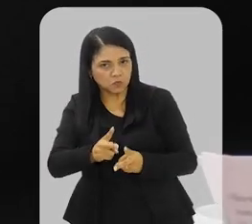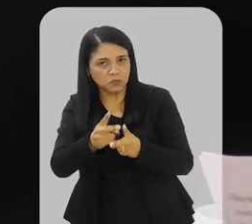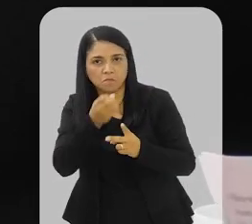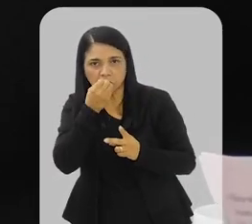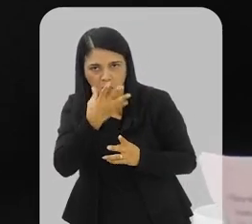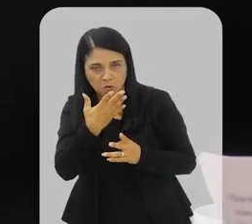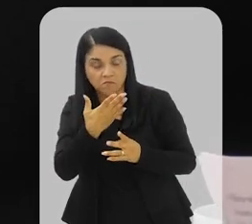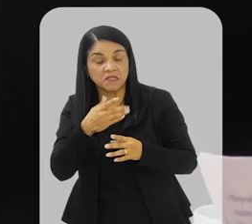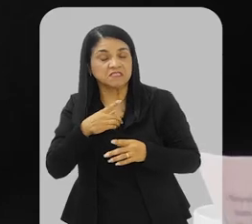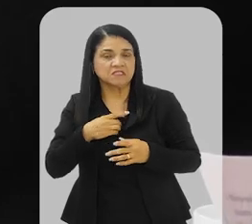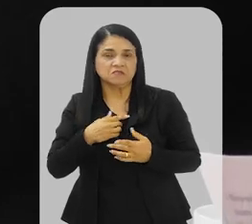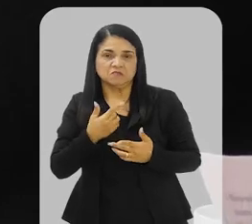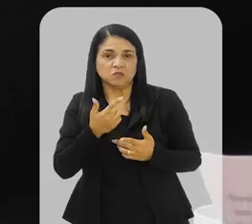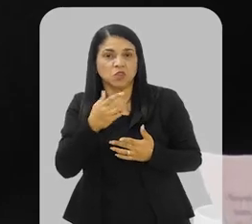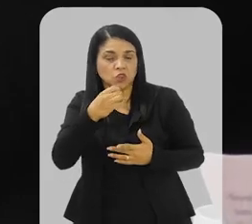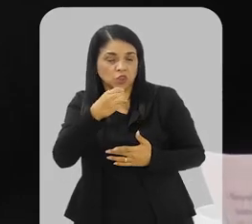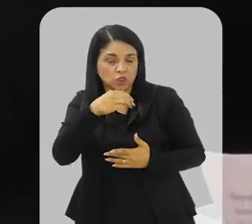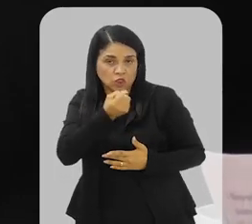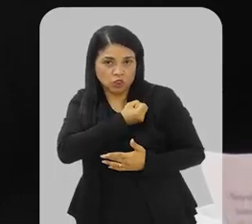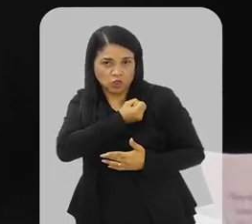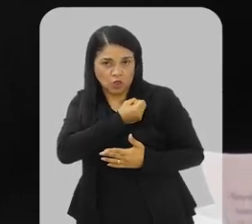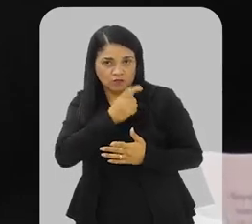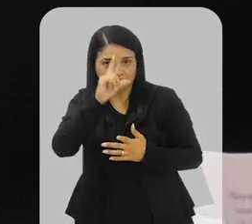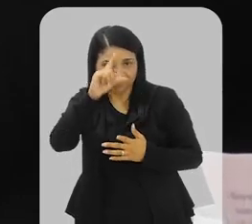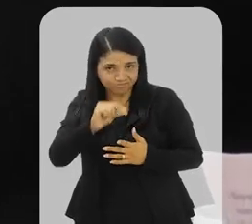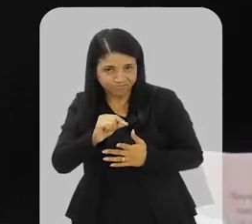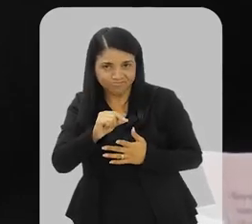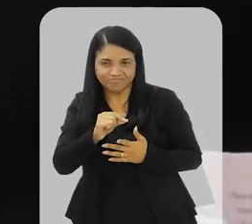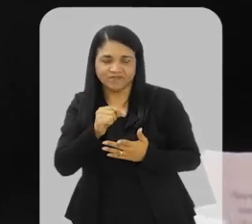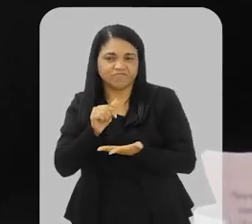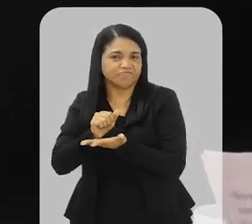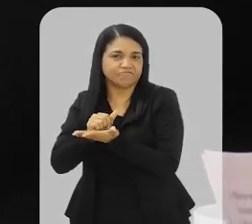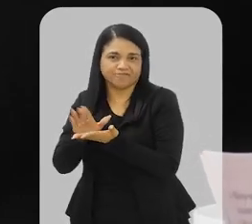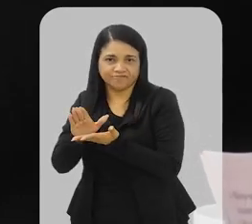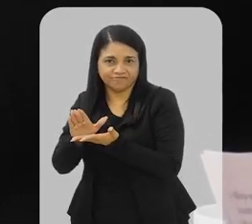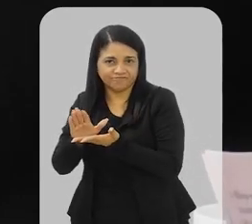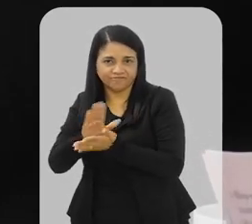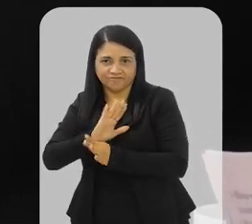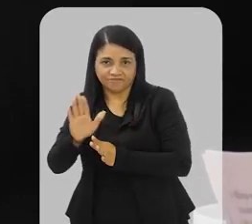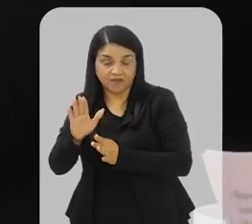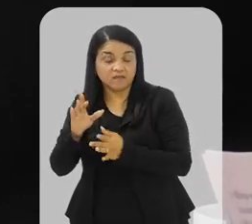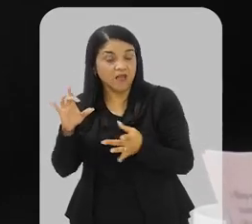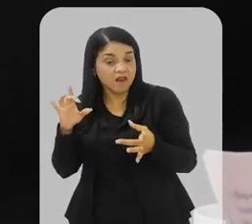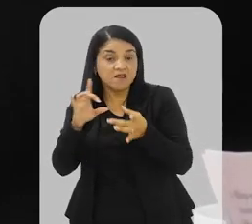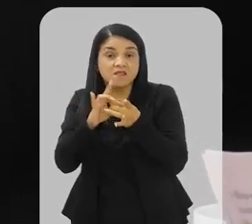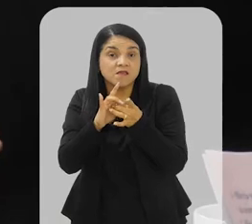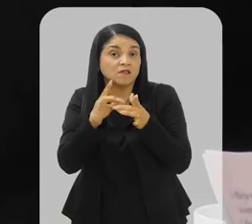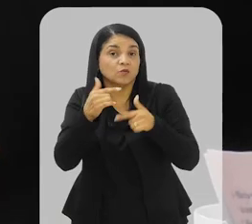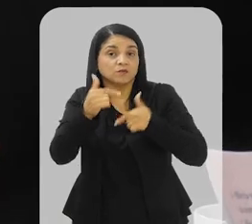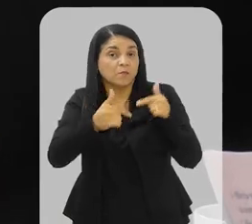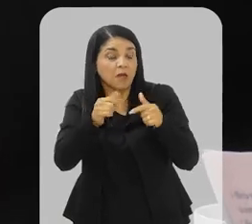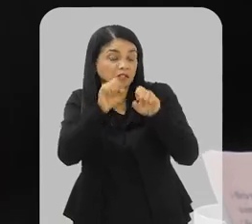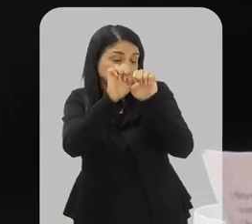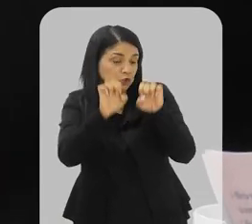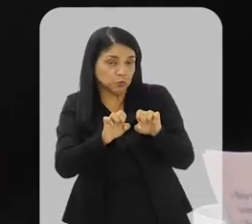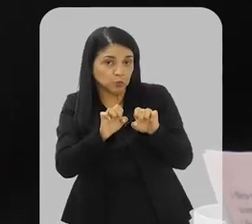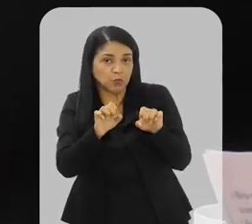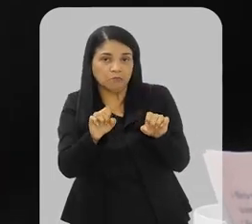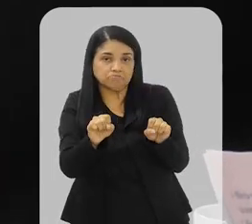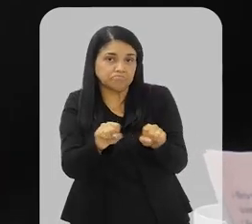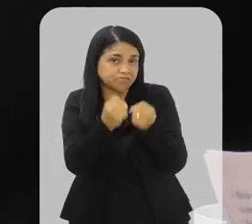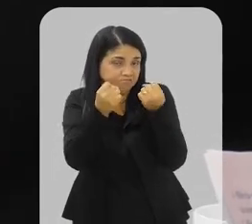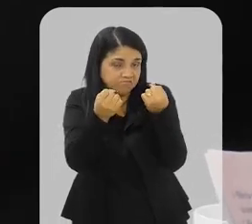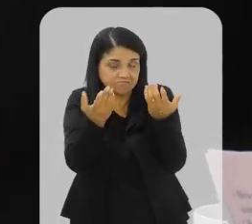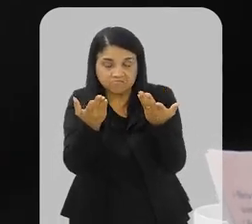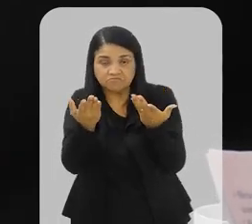se se você deu a nota eh você continua se você não deu você não continua Independente se o problema de você não ter dado a nota não ser diretamente